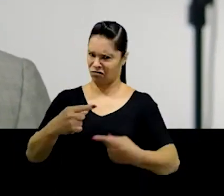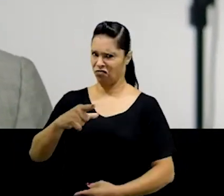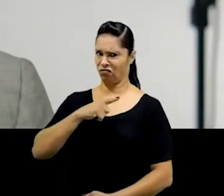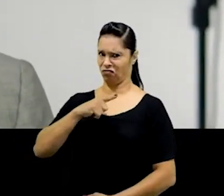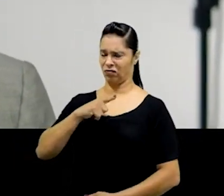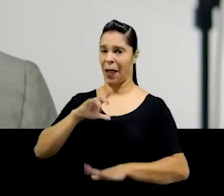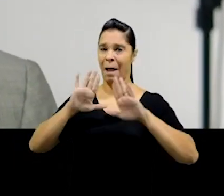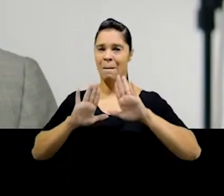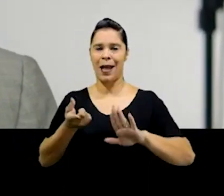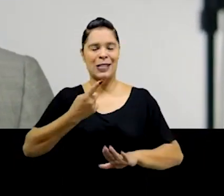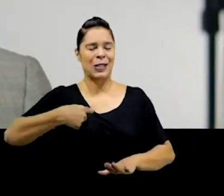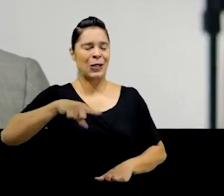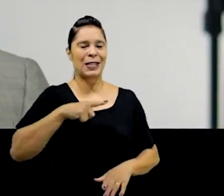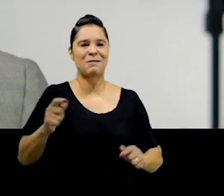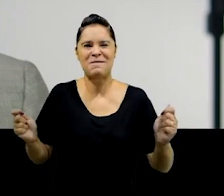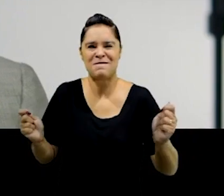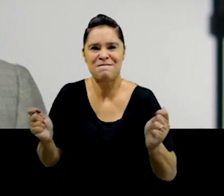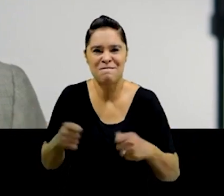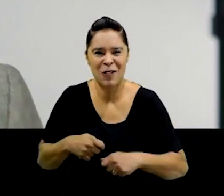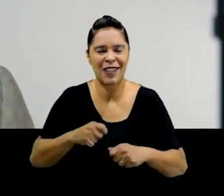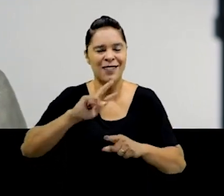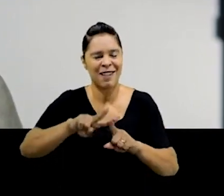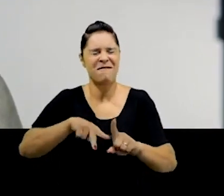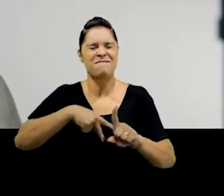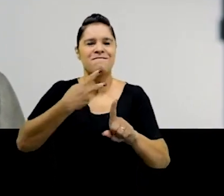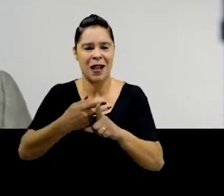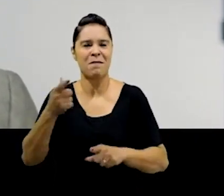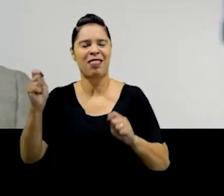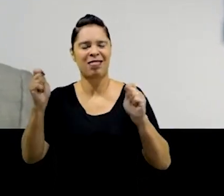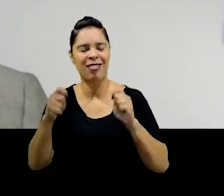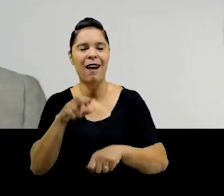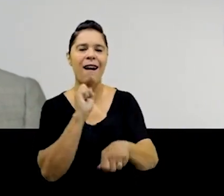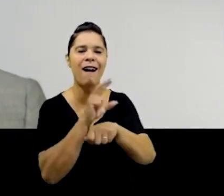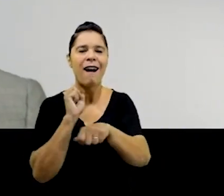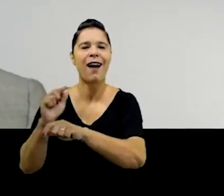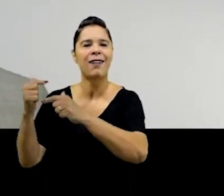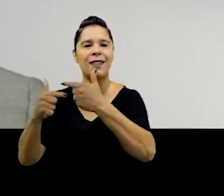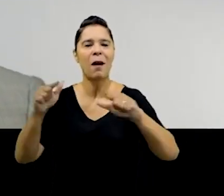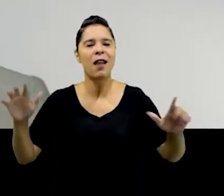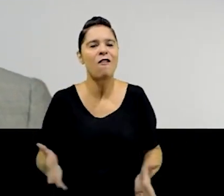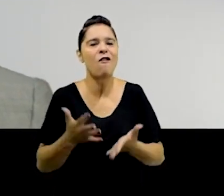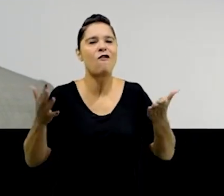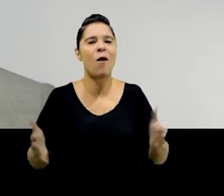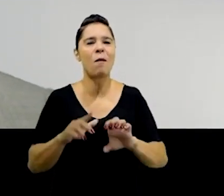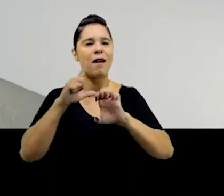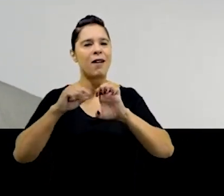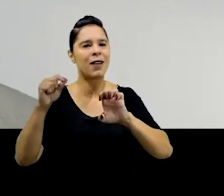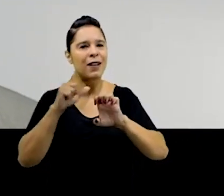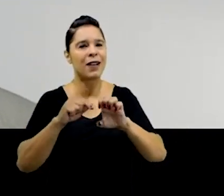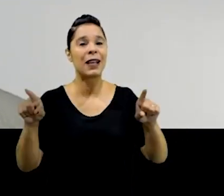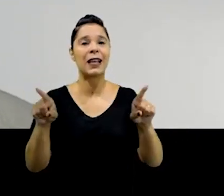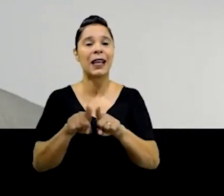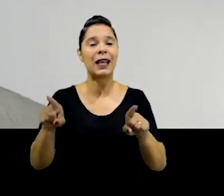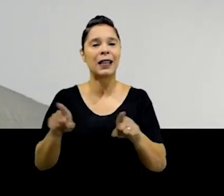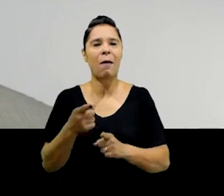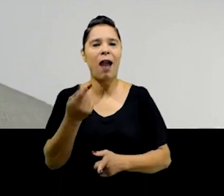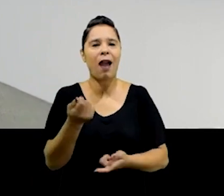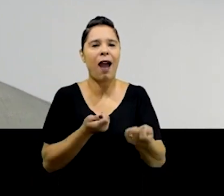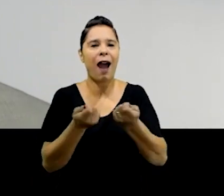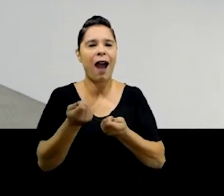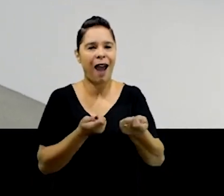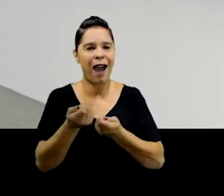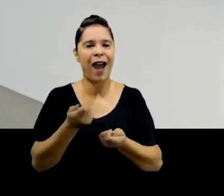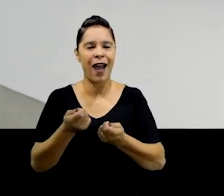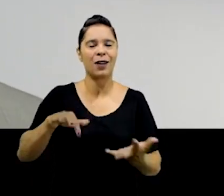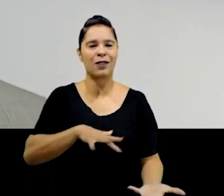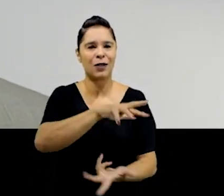desafios são grandes, mas temos um potencial ainda maior para gerar empregos e fomentar o empreendedorismo, a